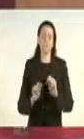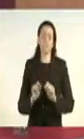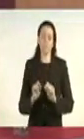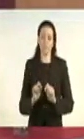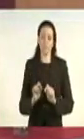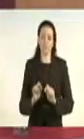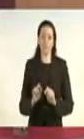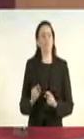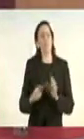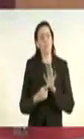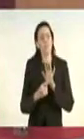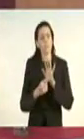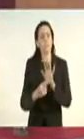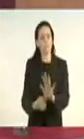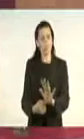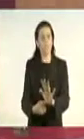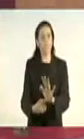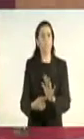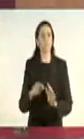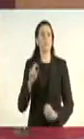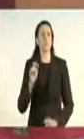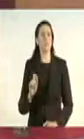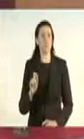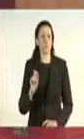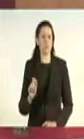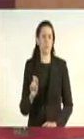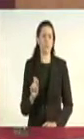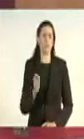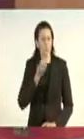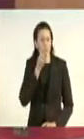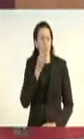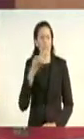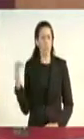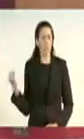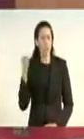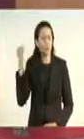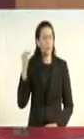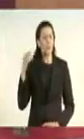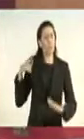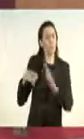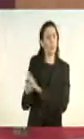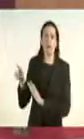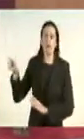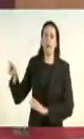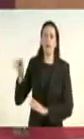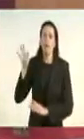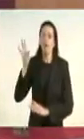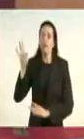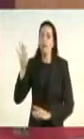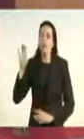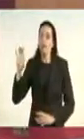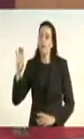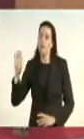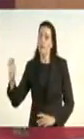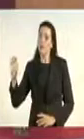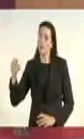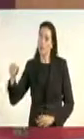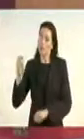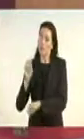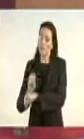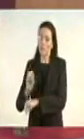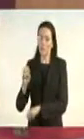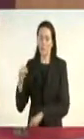boa vontade de fazer o questionamento ao Tribunal de Contas do Estado. Eu acho que isso é fundamental, deputado. E caso haja tenha havido